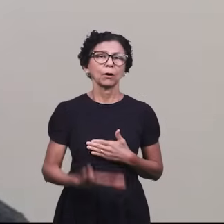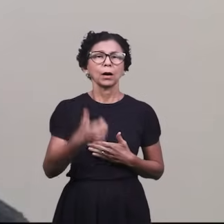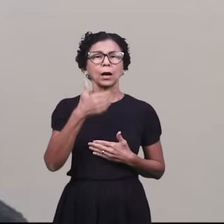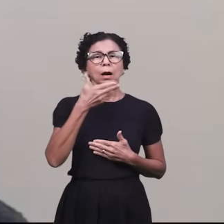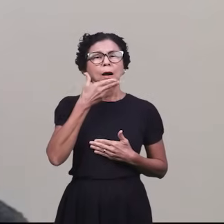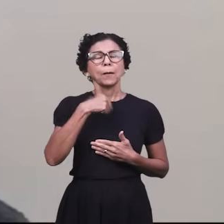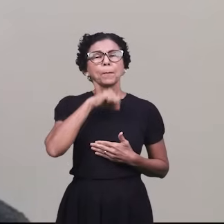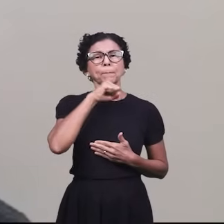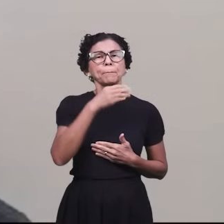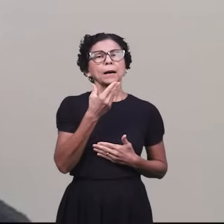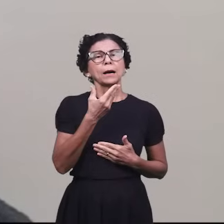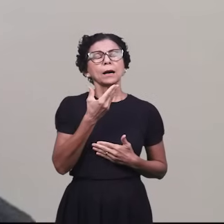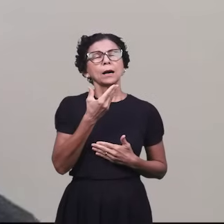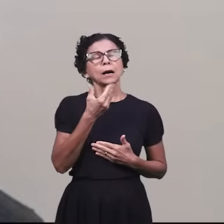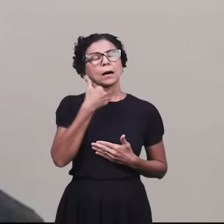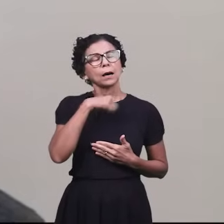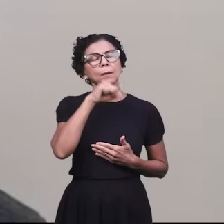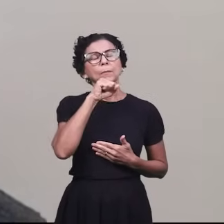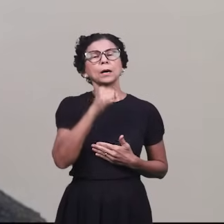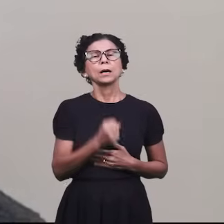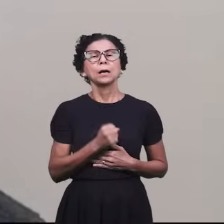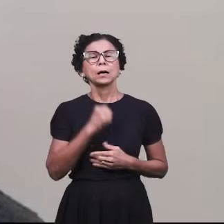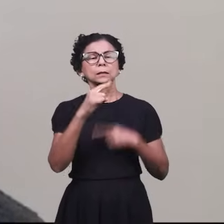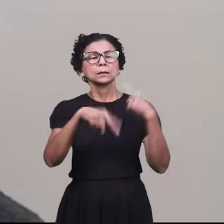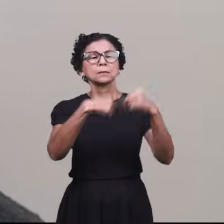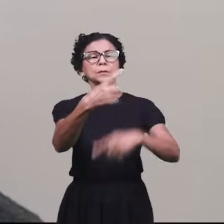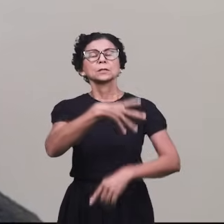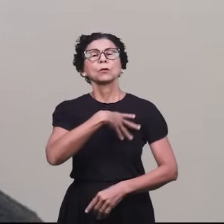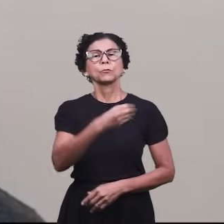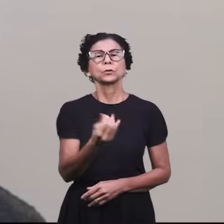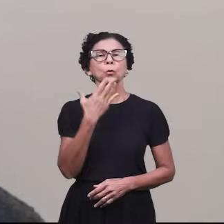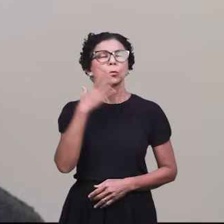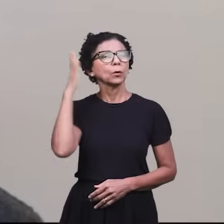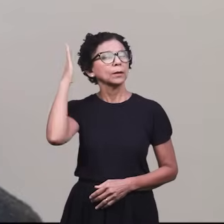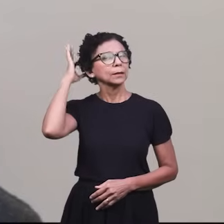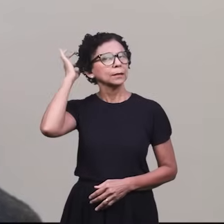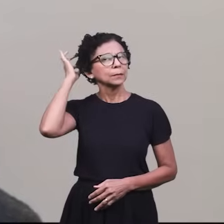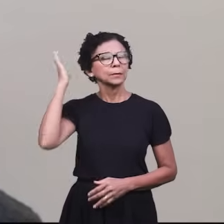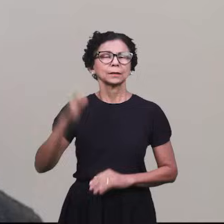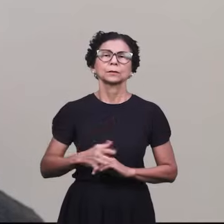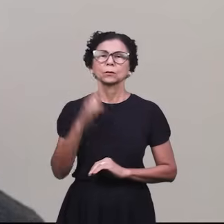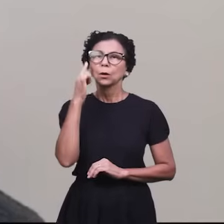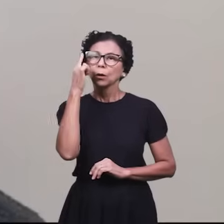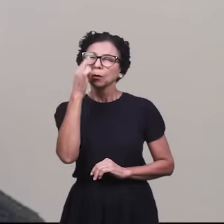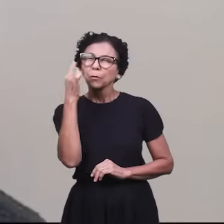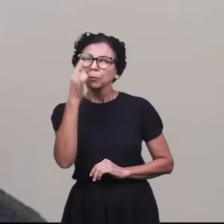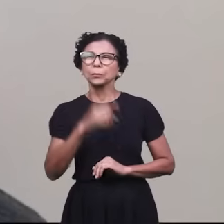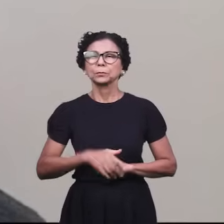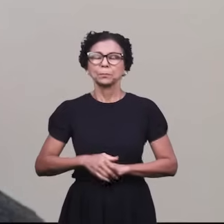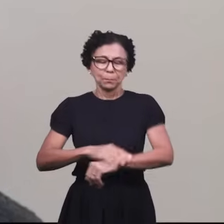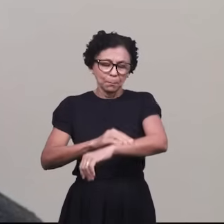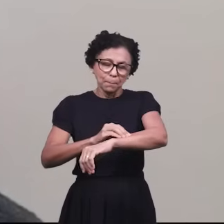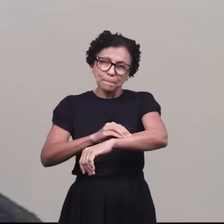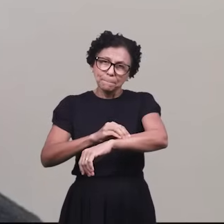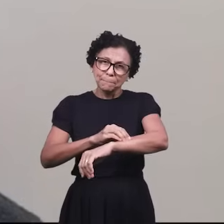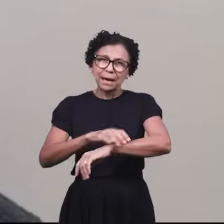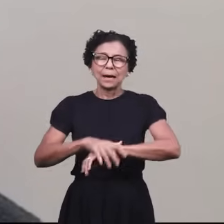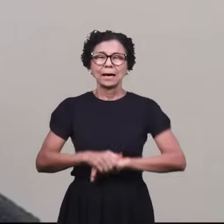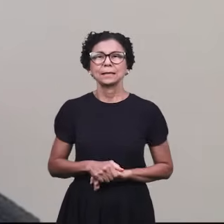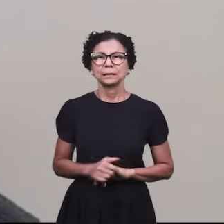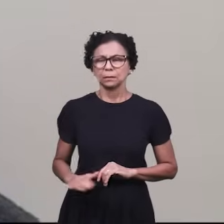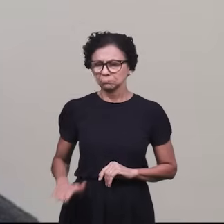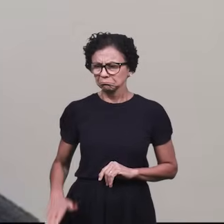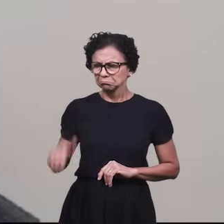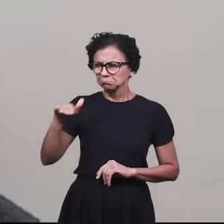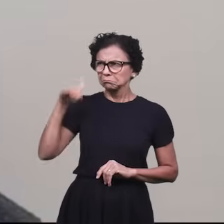pais para os filhos. Por exemplo, a transmissão da cor do cabelo, da cor dos olhos, da